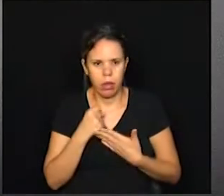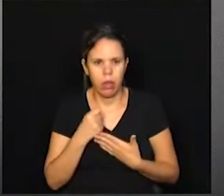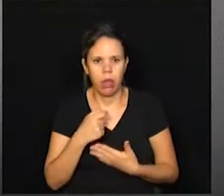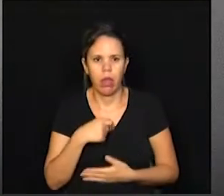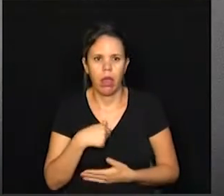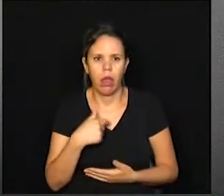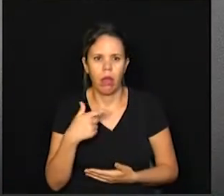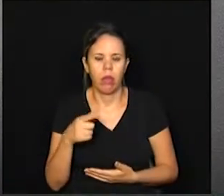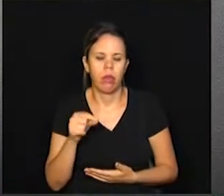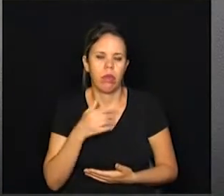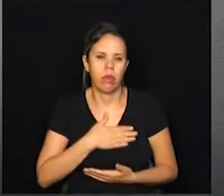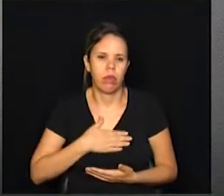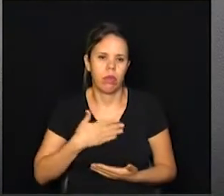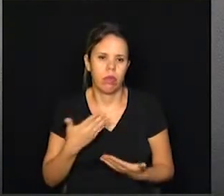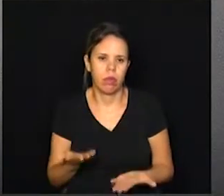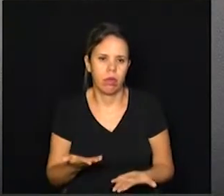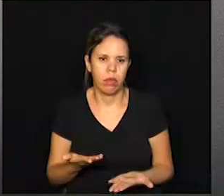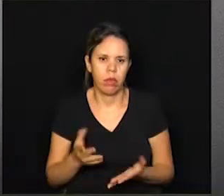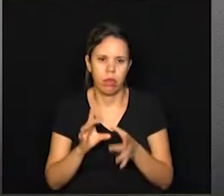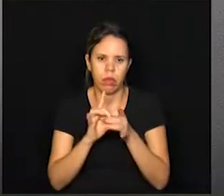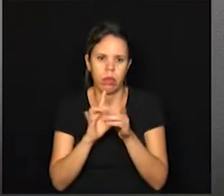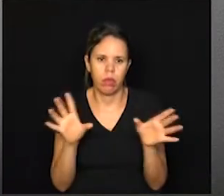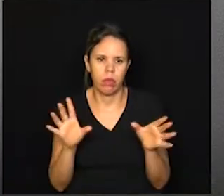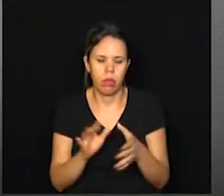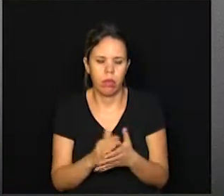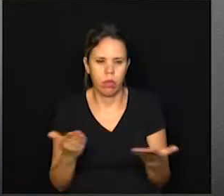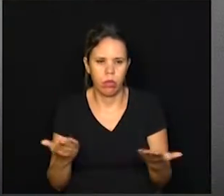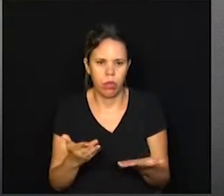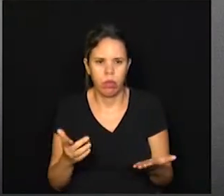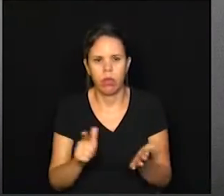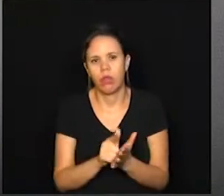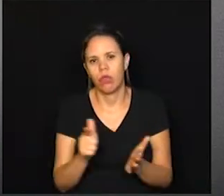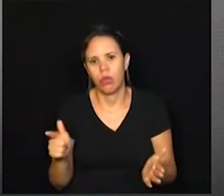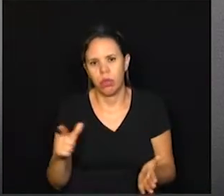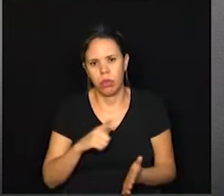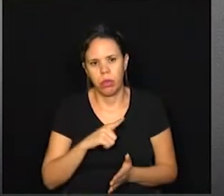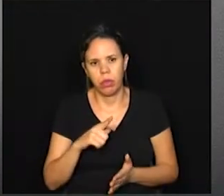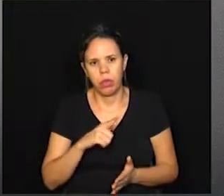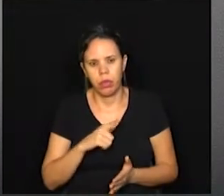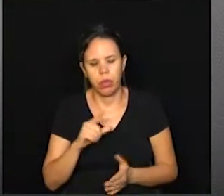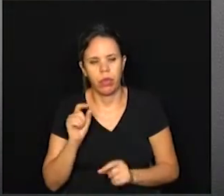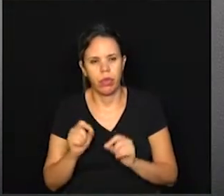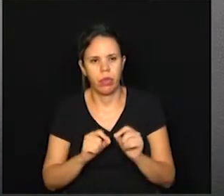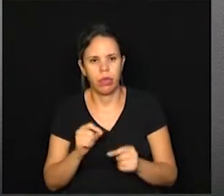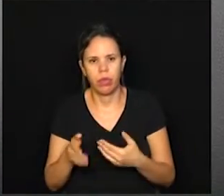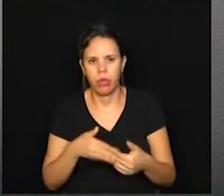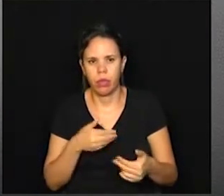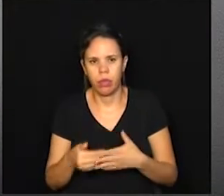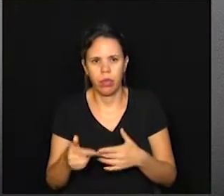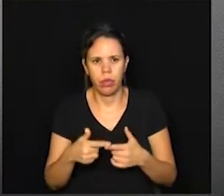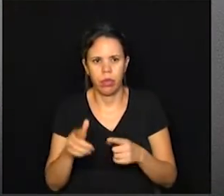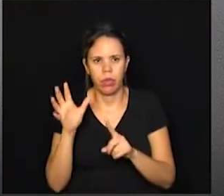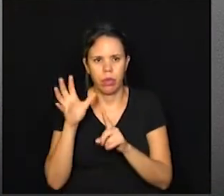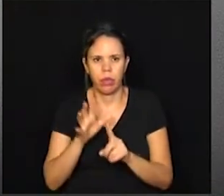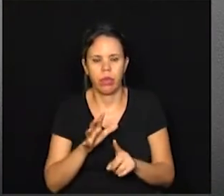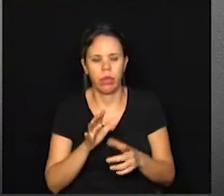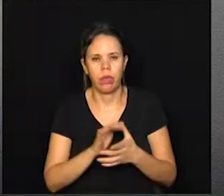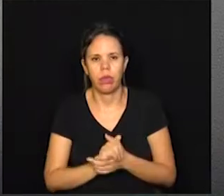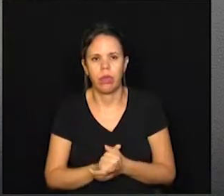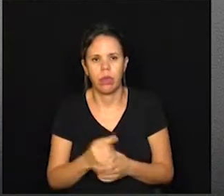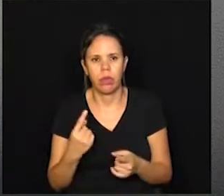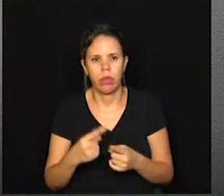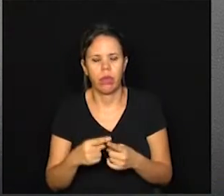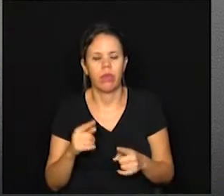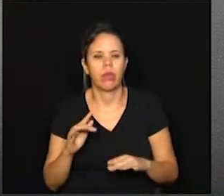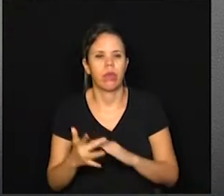assim prefiro essa liberdade que o jornalista tem do que qualquer tipo de pressão. Porque a